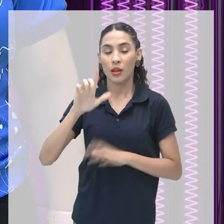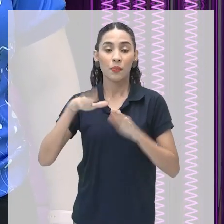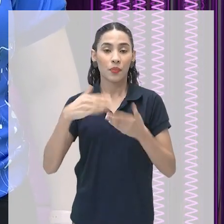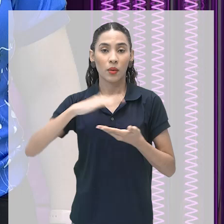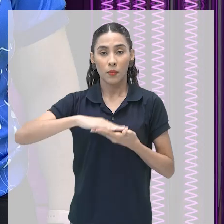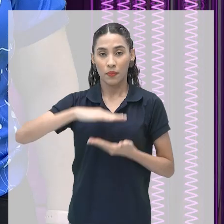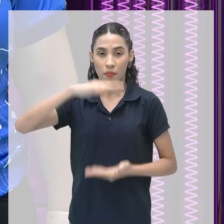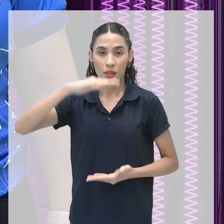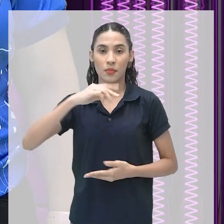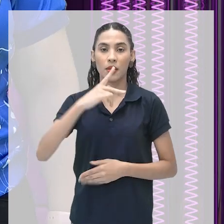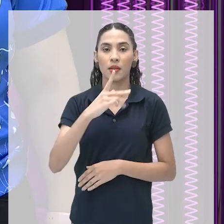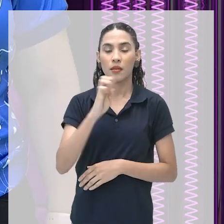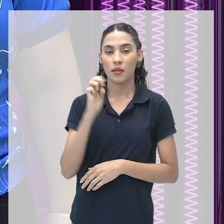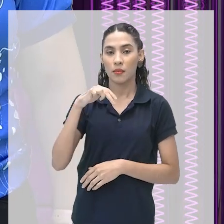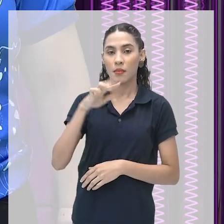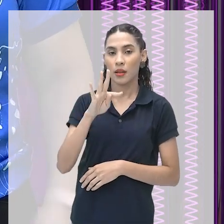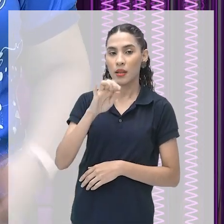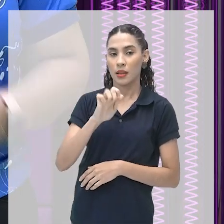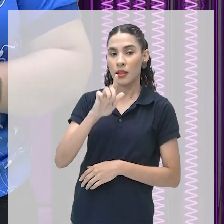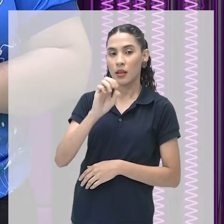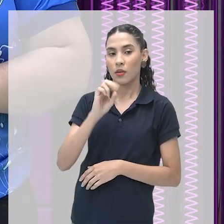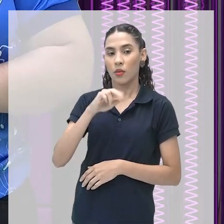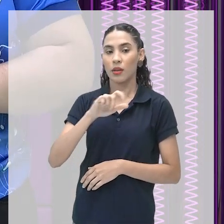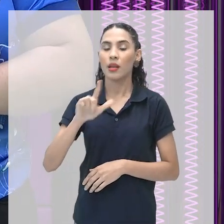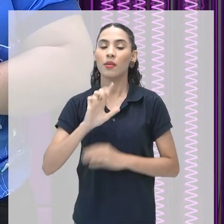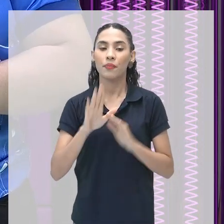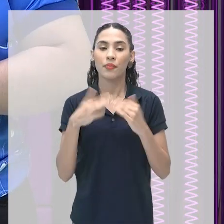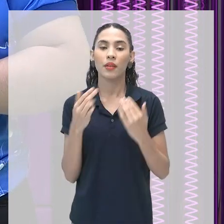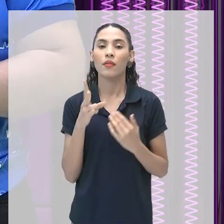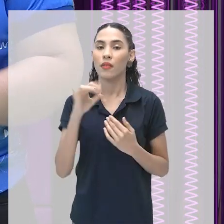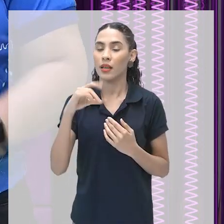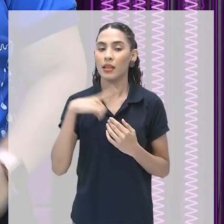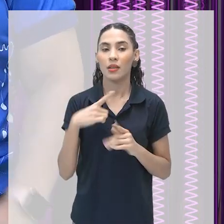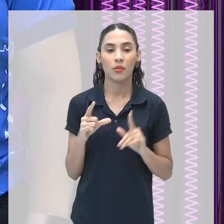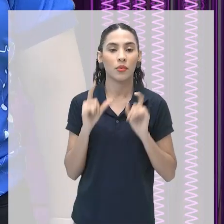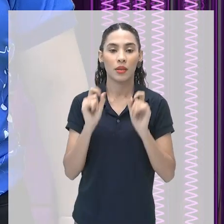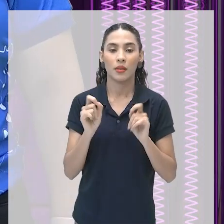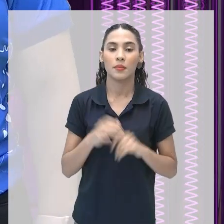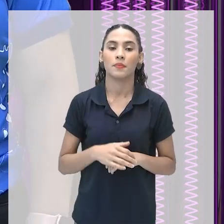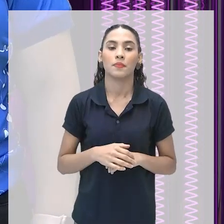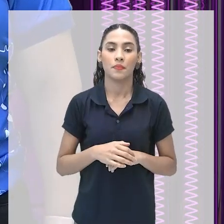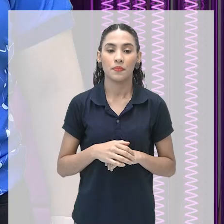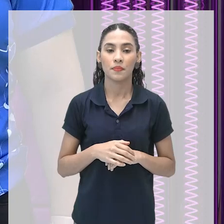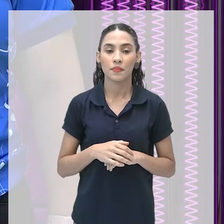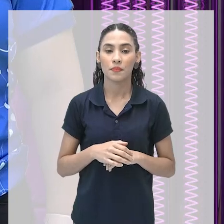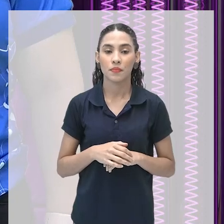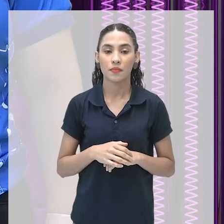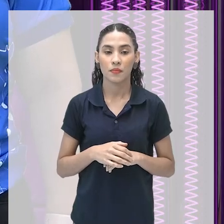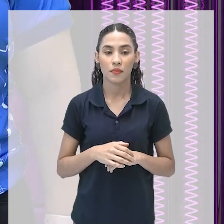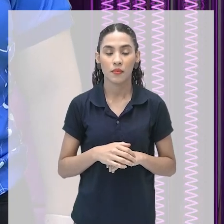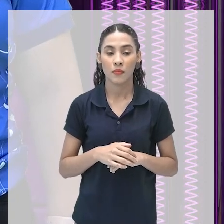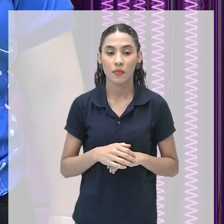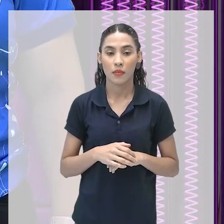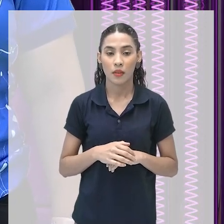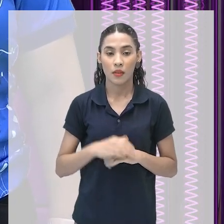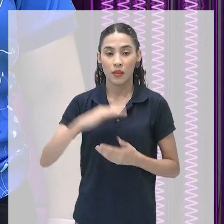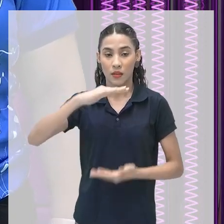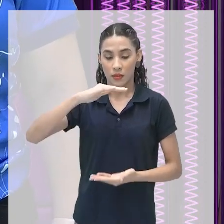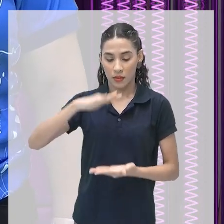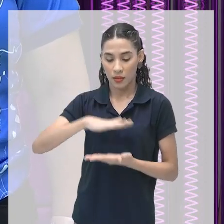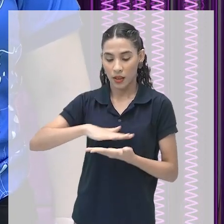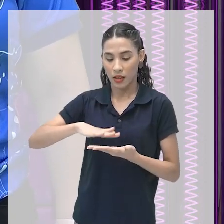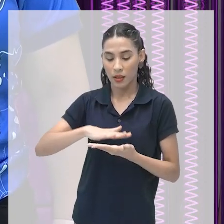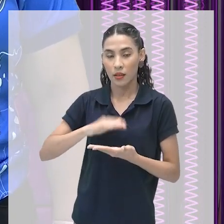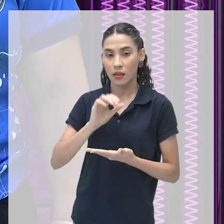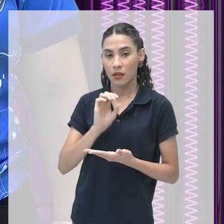prisma pentagonal, certo? E aí a gente vai ter o quê, então? Eu coloquei aqui, ó, a base, né? Base